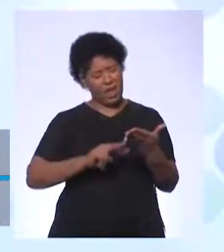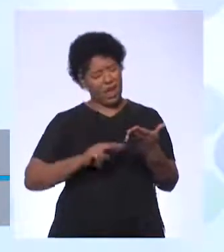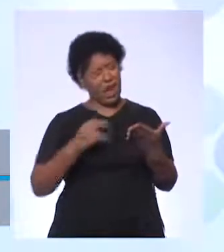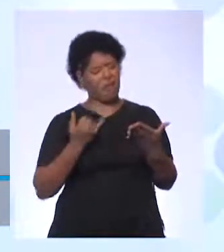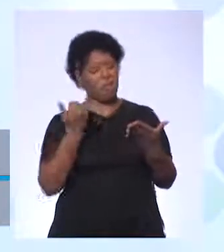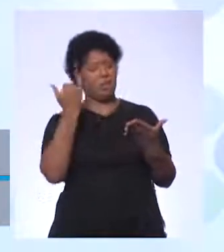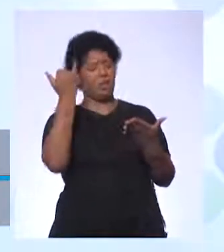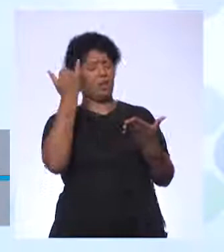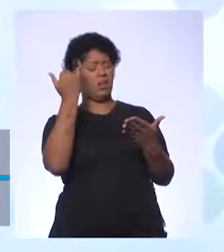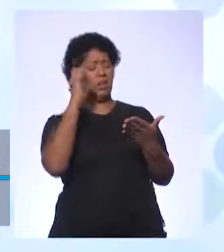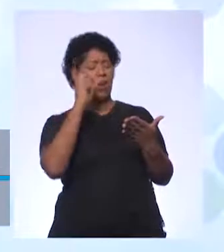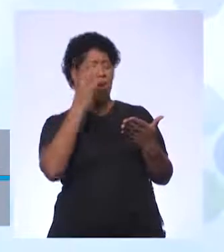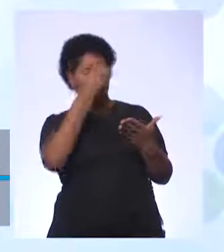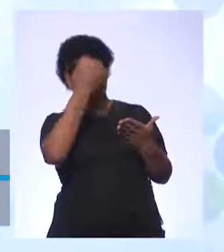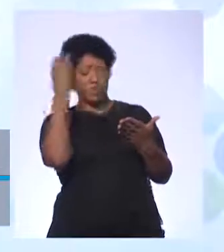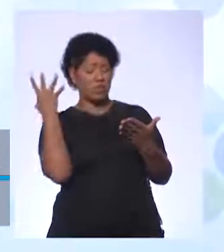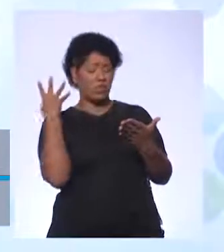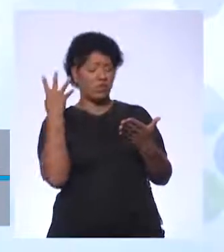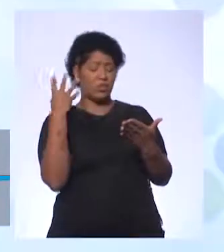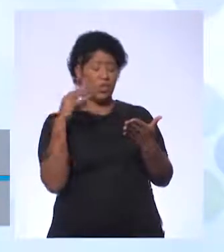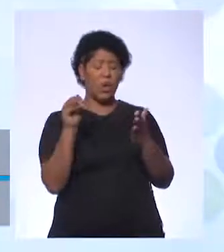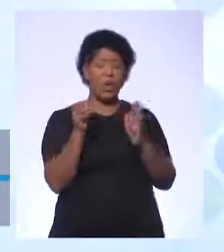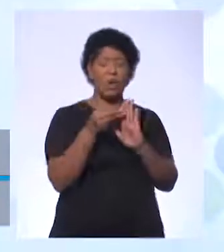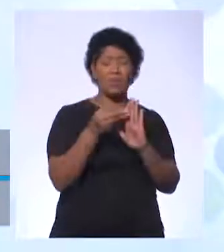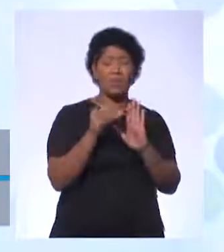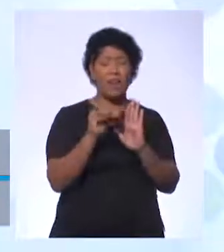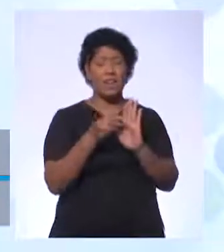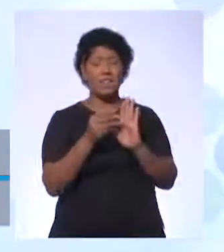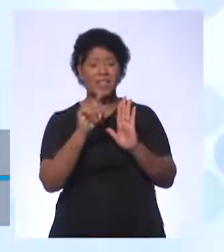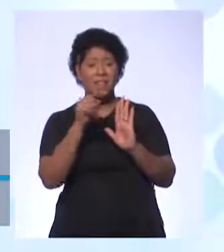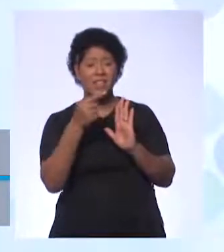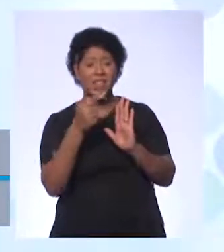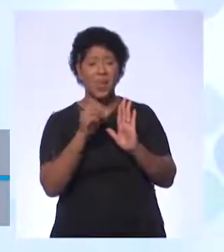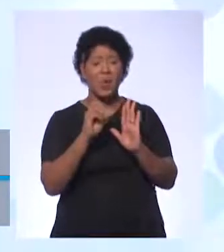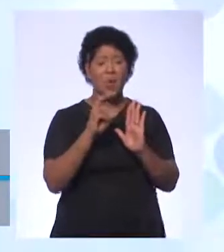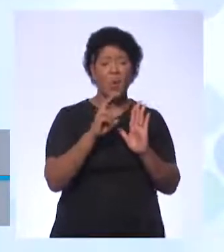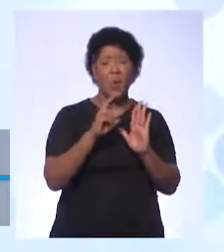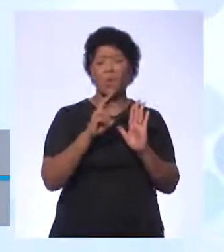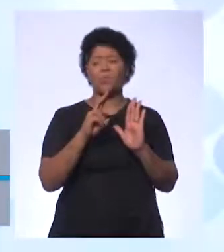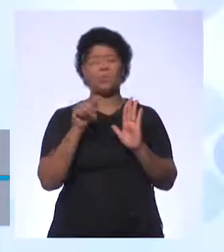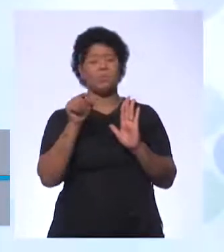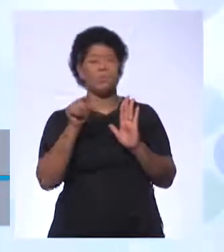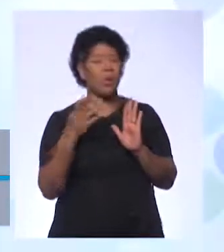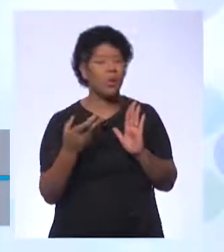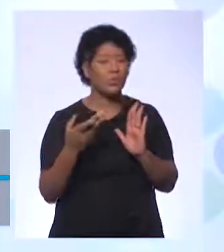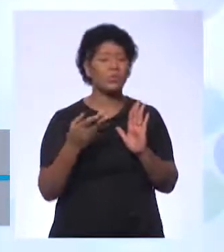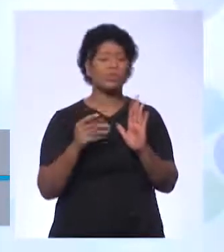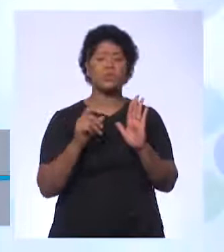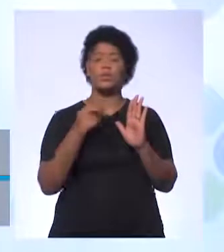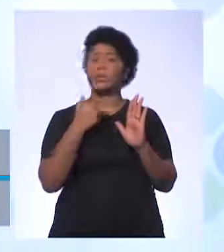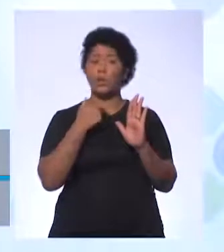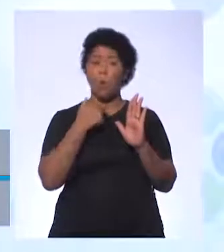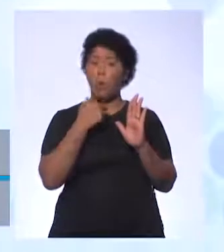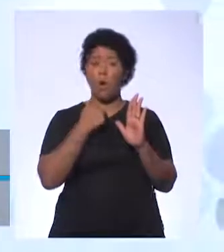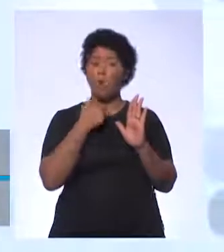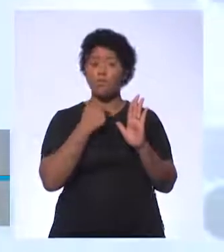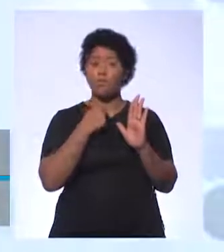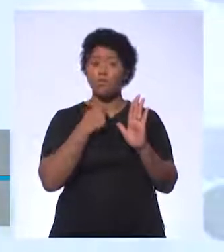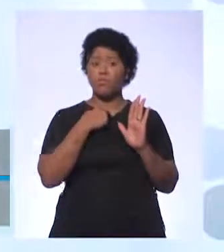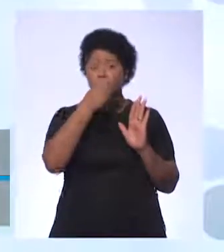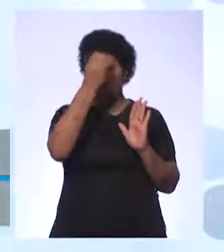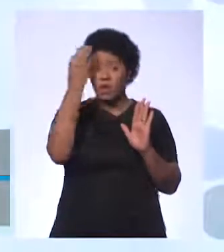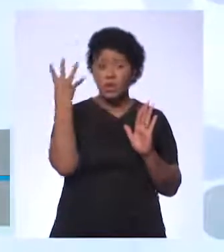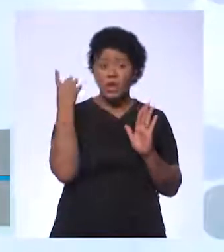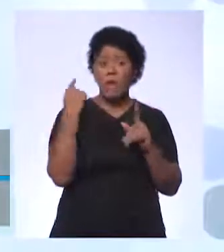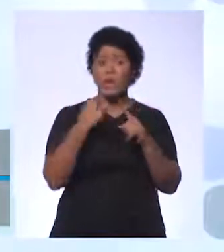esqueci de colocar travessão para indicar que ali a fala de uma personagem, não pode esquecer essa parte importante. Até porque,